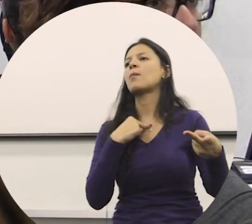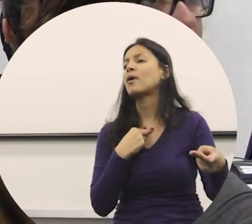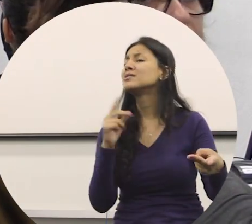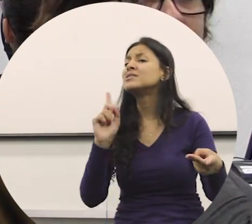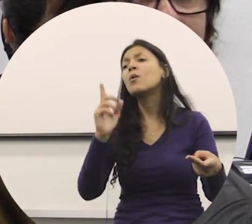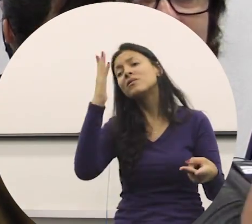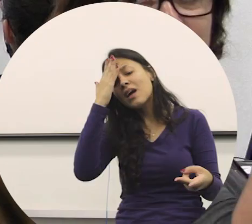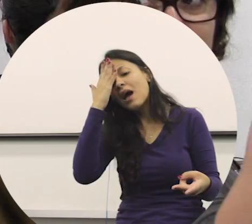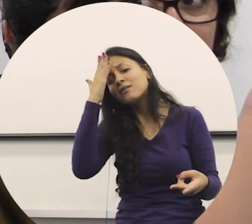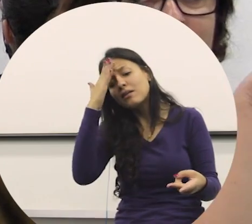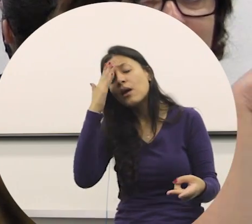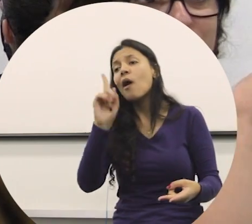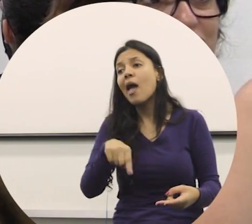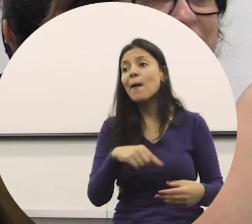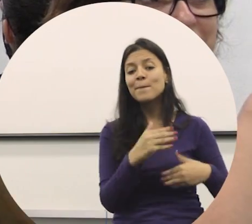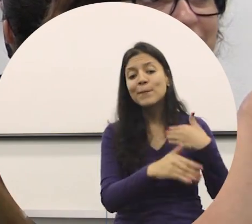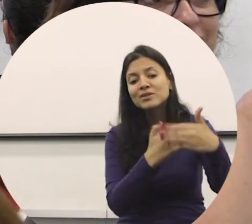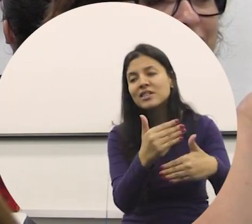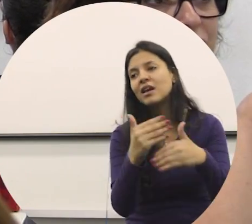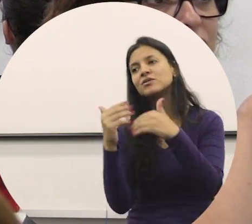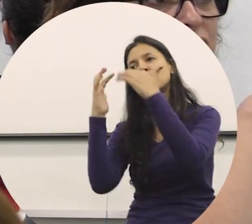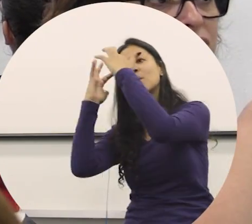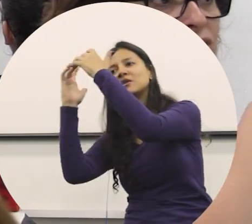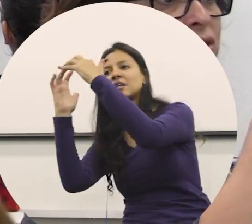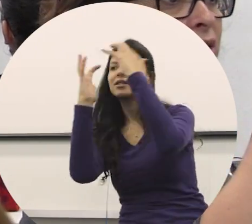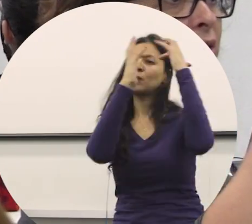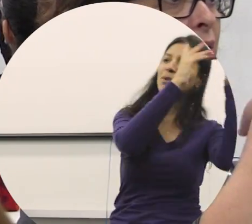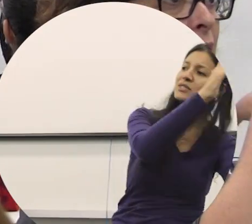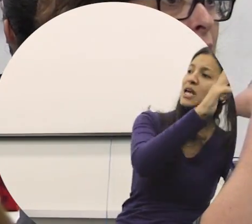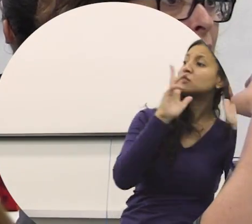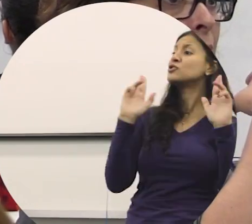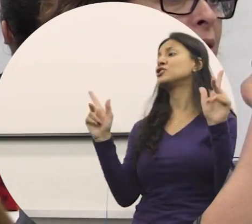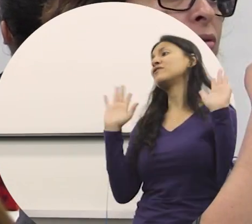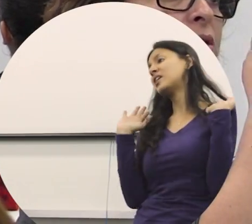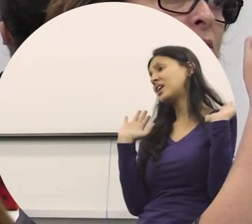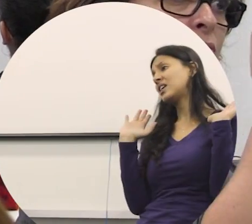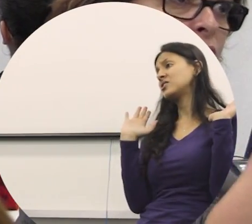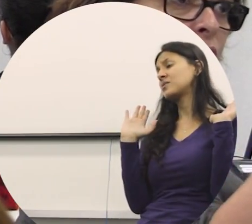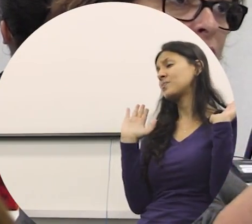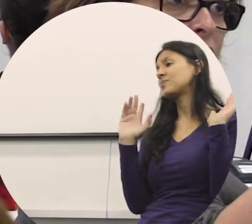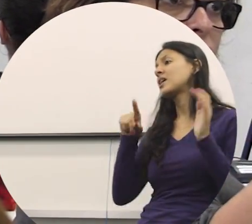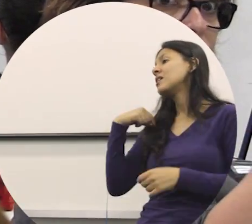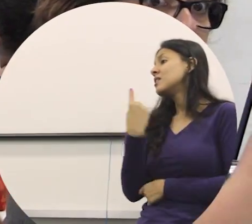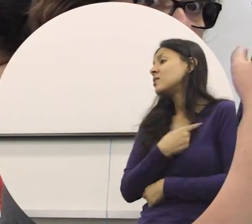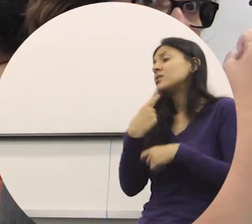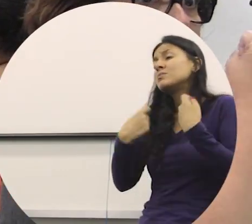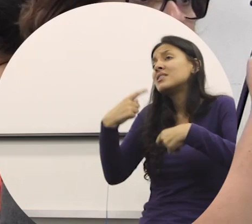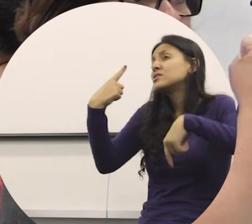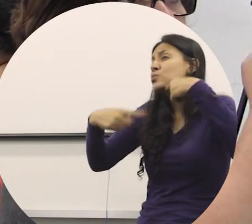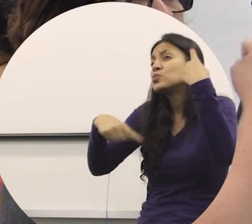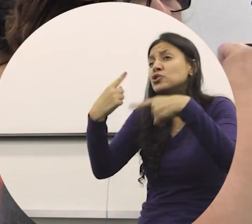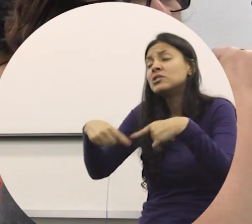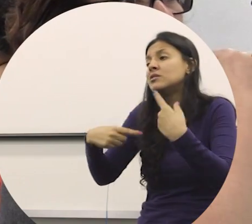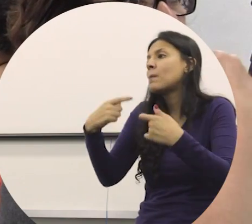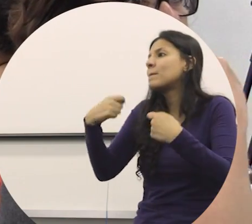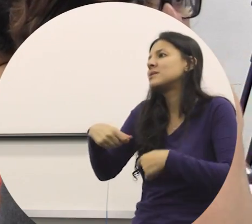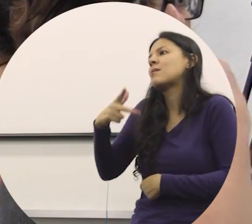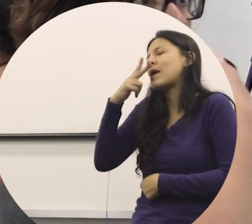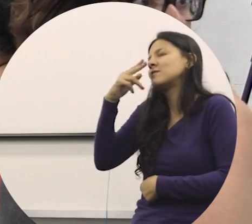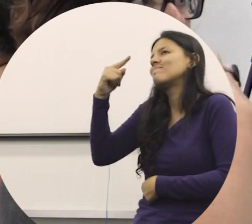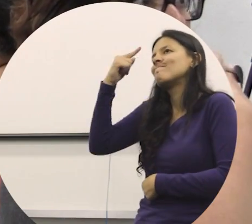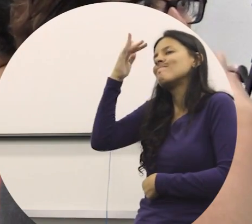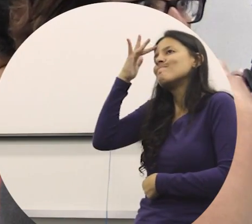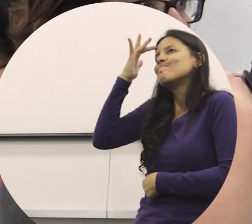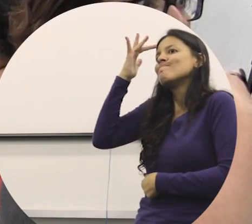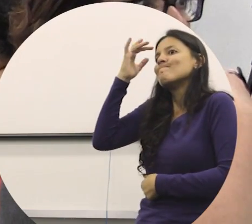processo. Então, a gente pode, assim, eu acho que a gente tem que amadurecer muito nisso. A gente tem essa possibilidade agora